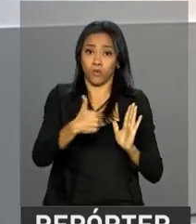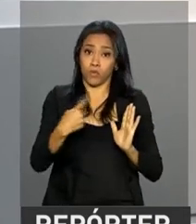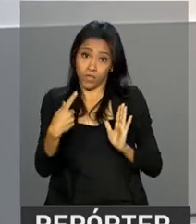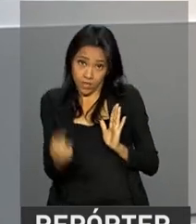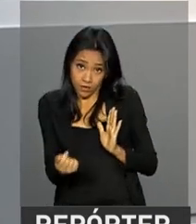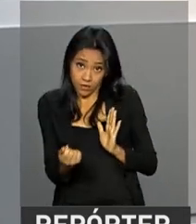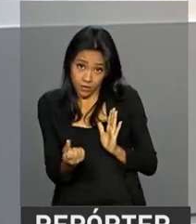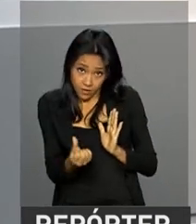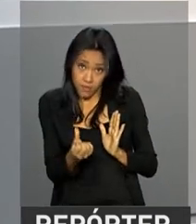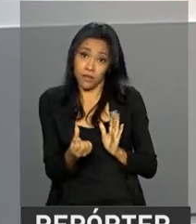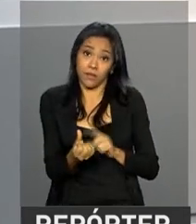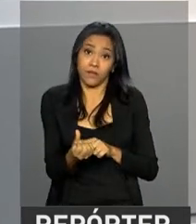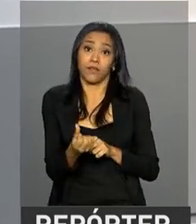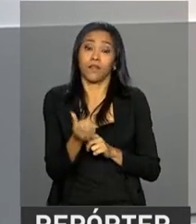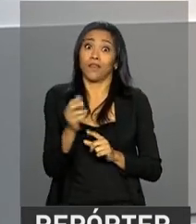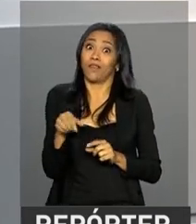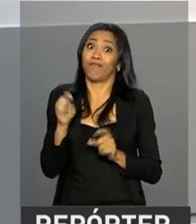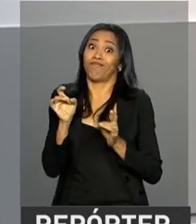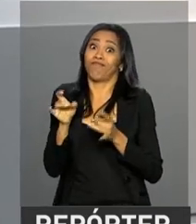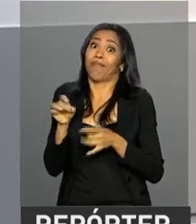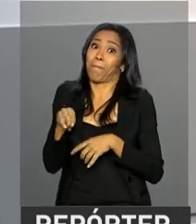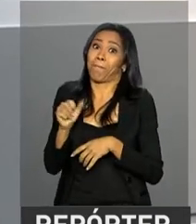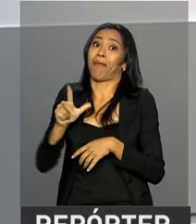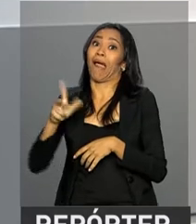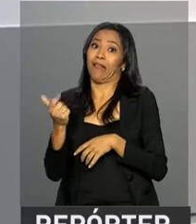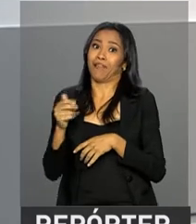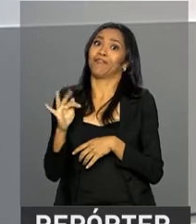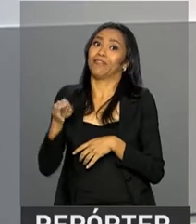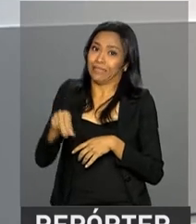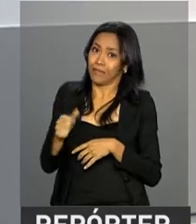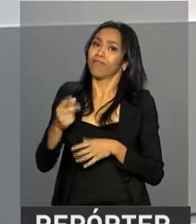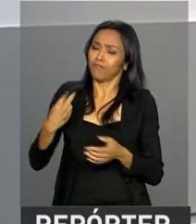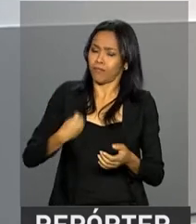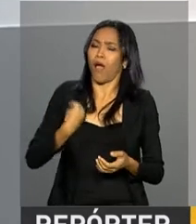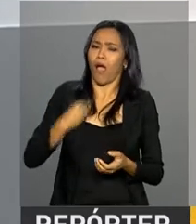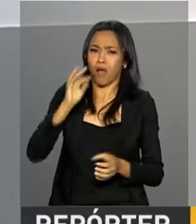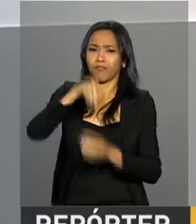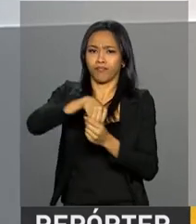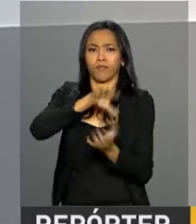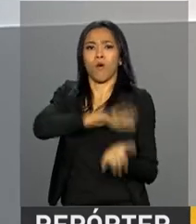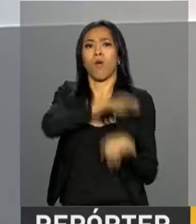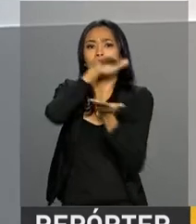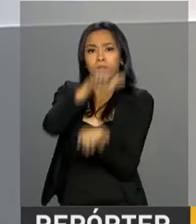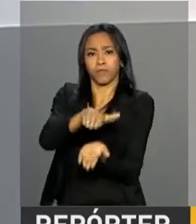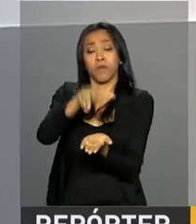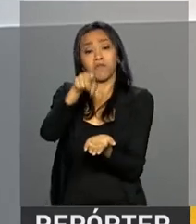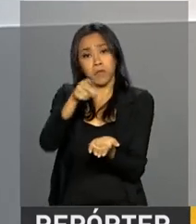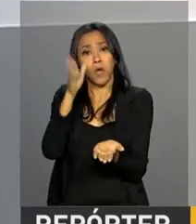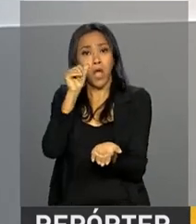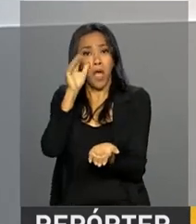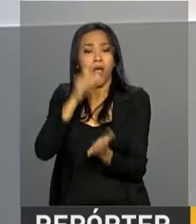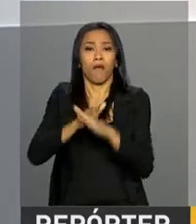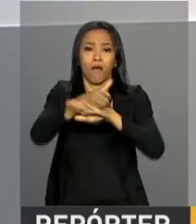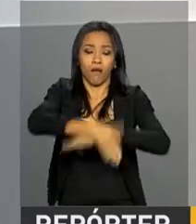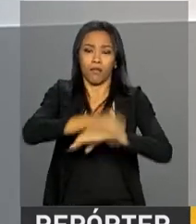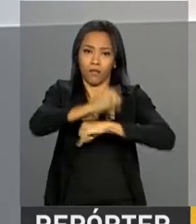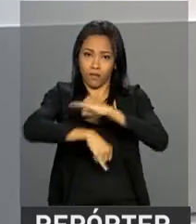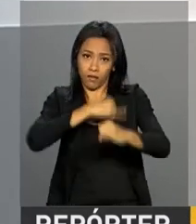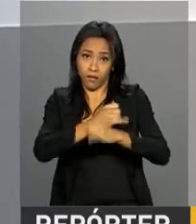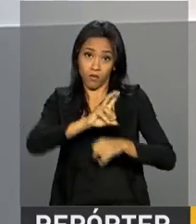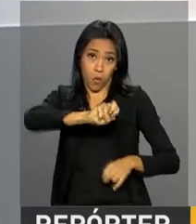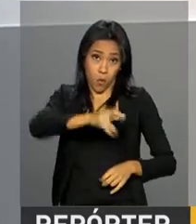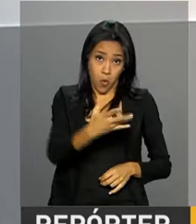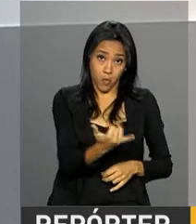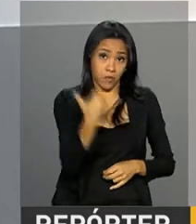2017 retidas na malha fina também estão no lote a consulta poderá ser feita na página da receita na internet ou no